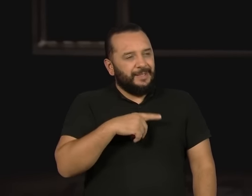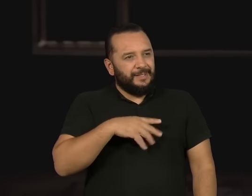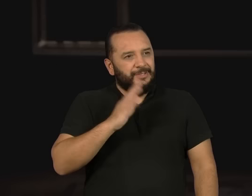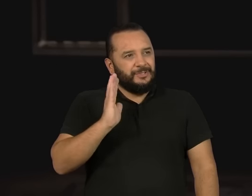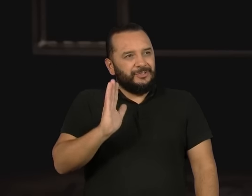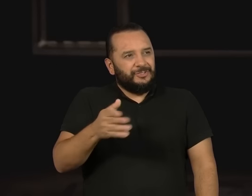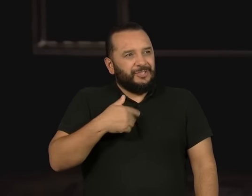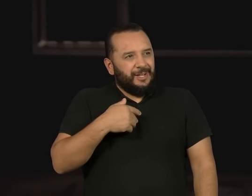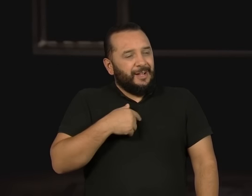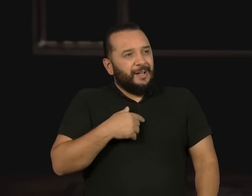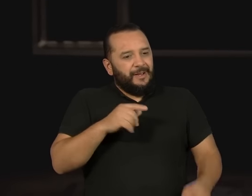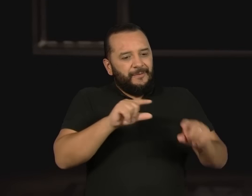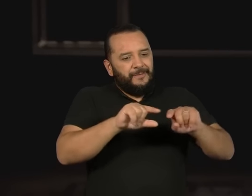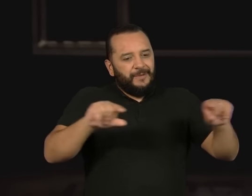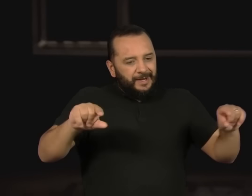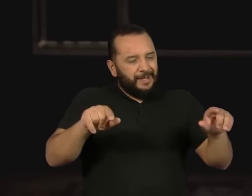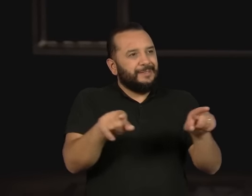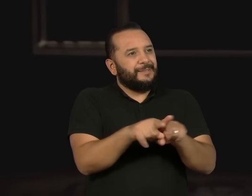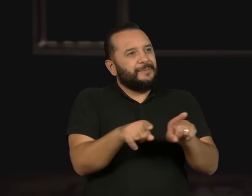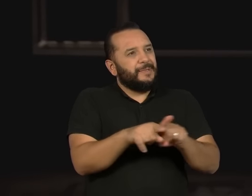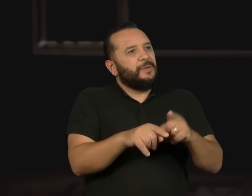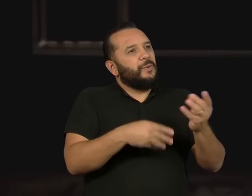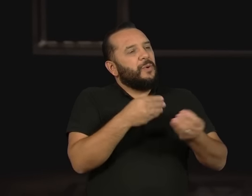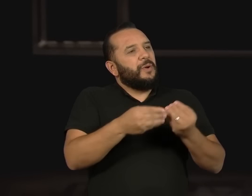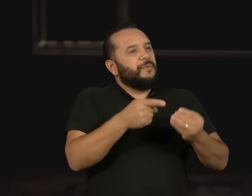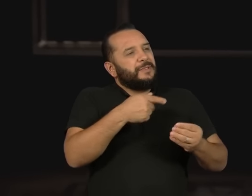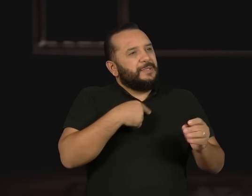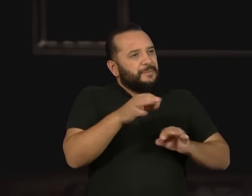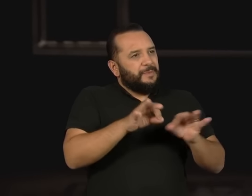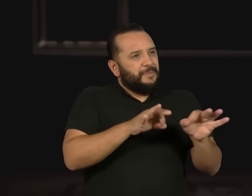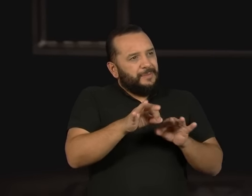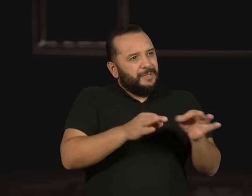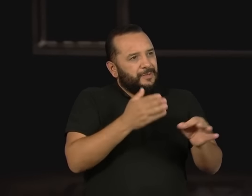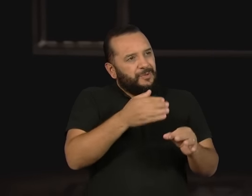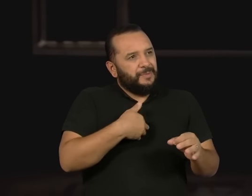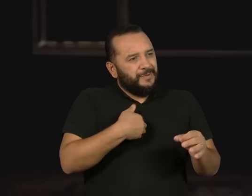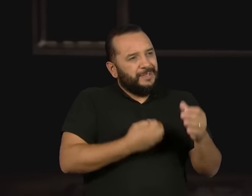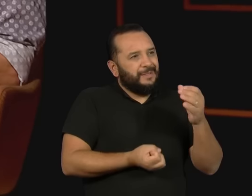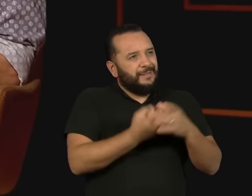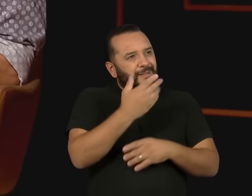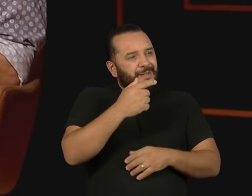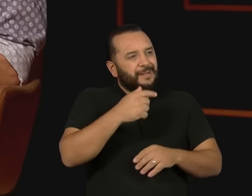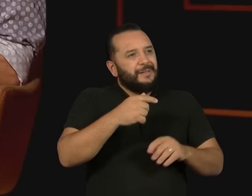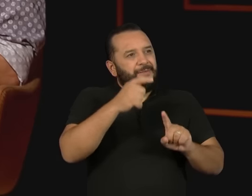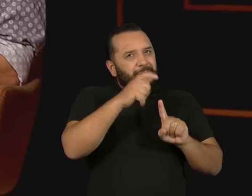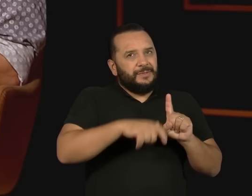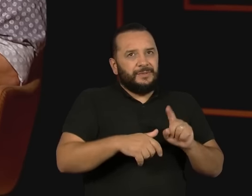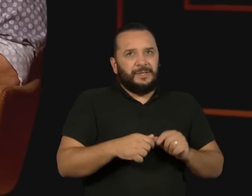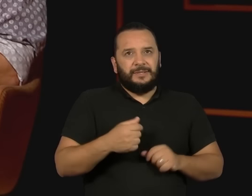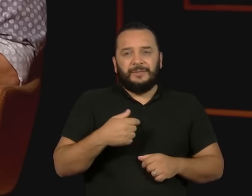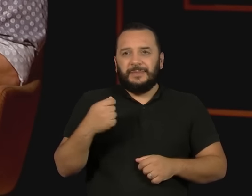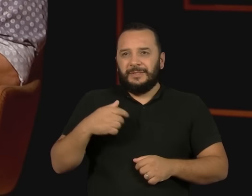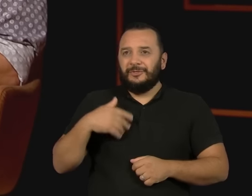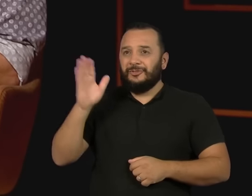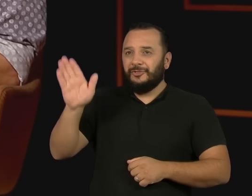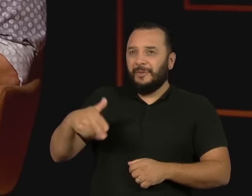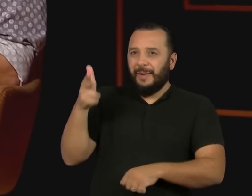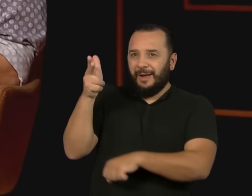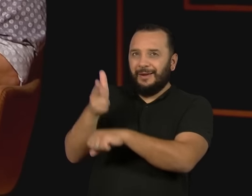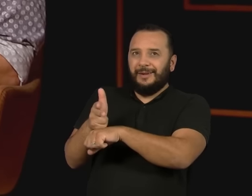e esses bordões do Loredo. Como é que foi que você se preparou para esse personagem? Vou ter que chamar a câmera. Por